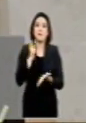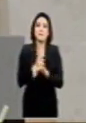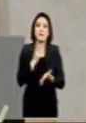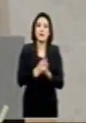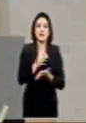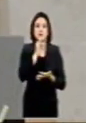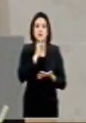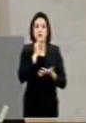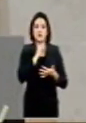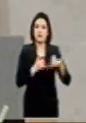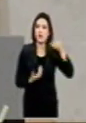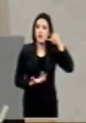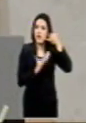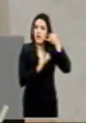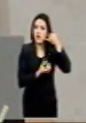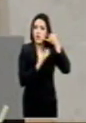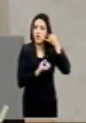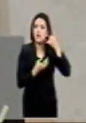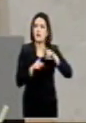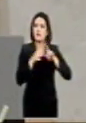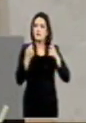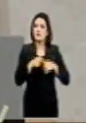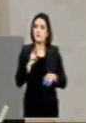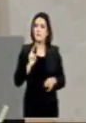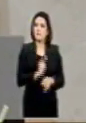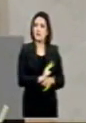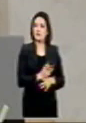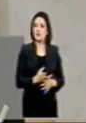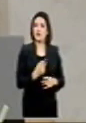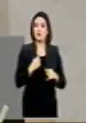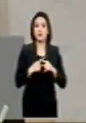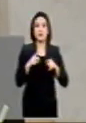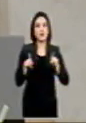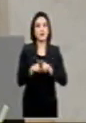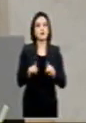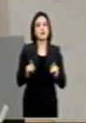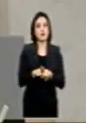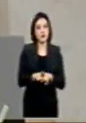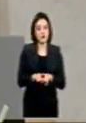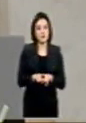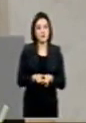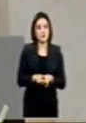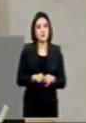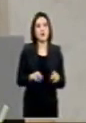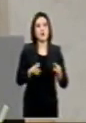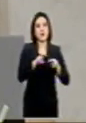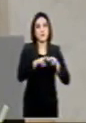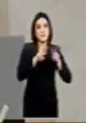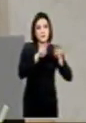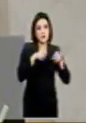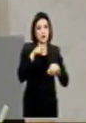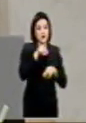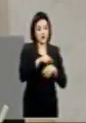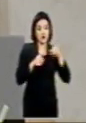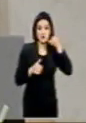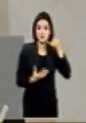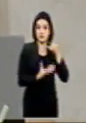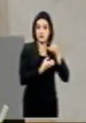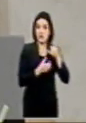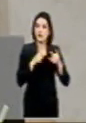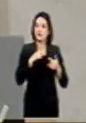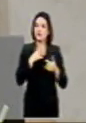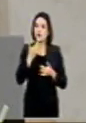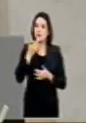telefônicas precisam ser preservadas, porque também sobre elas e acerca delas há um pedido autônomo feito